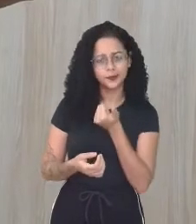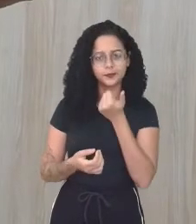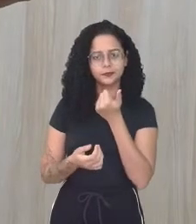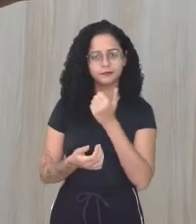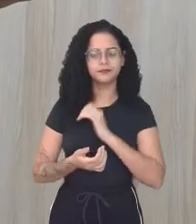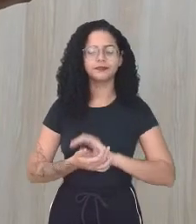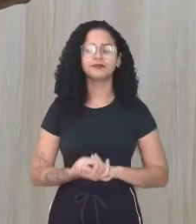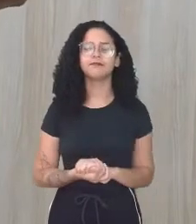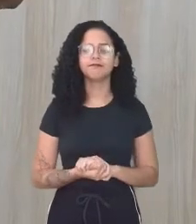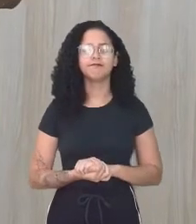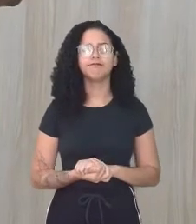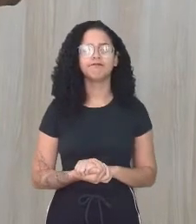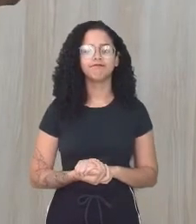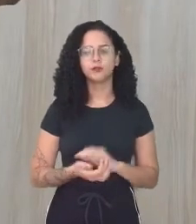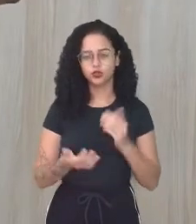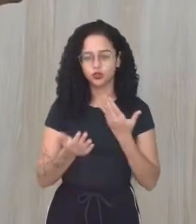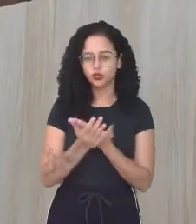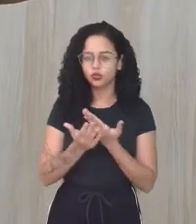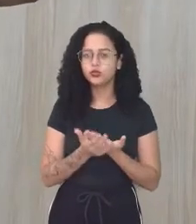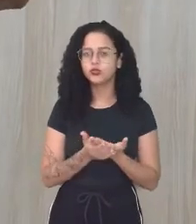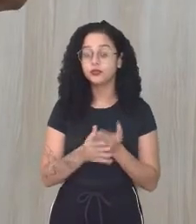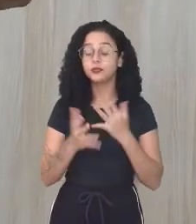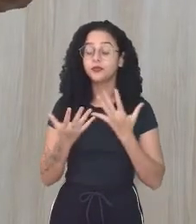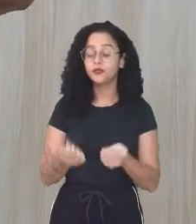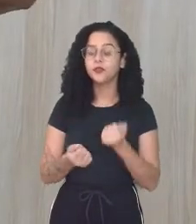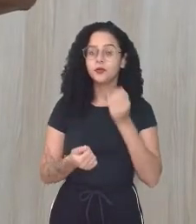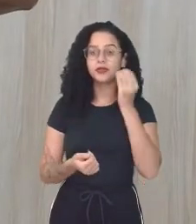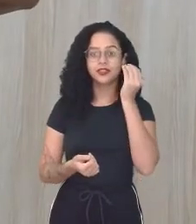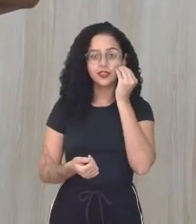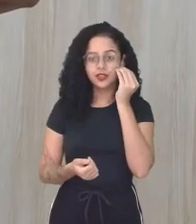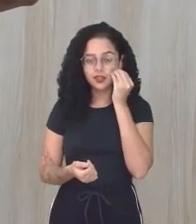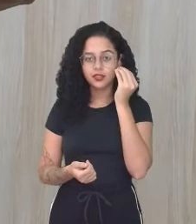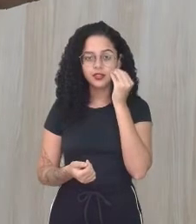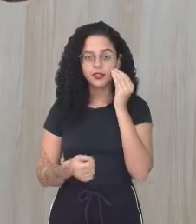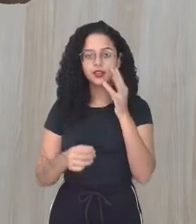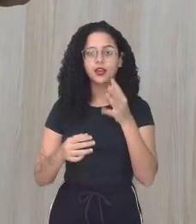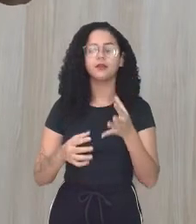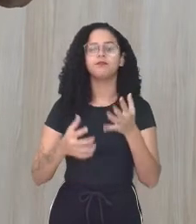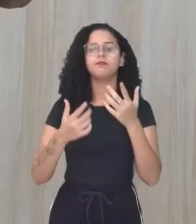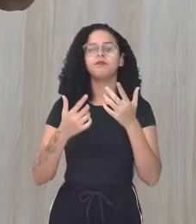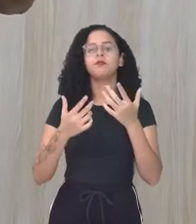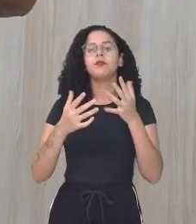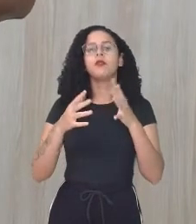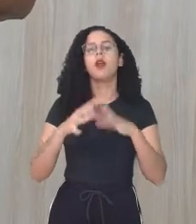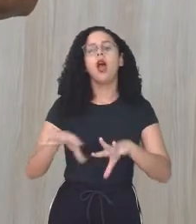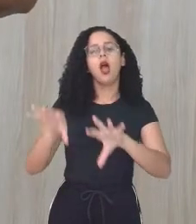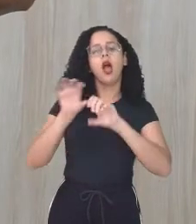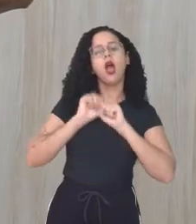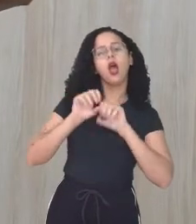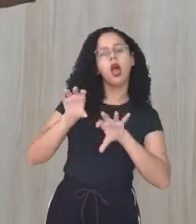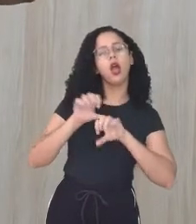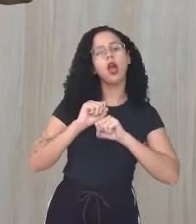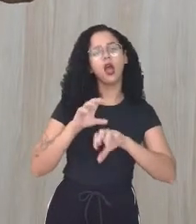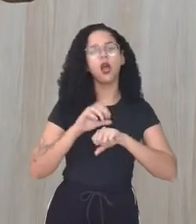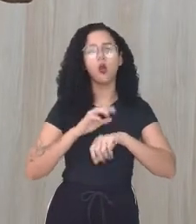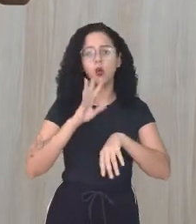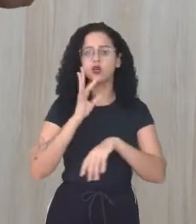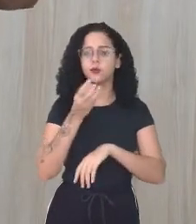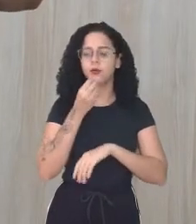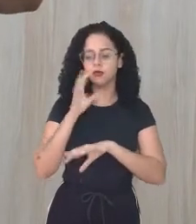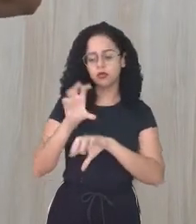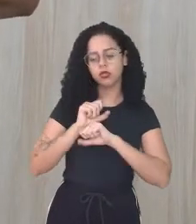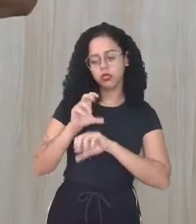Tá certo? Vamos tentar adquirir mais conhecimento com o